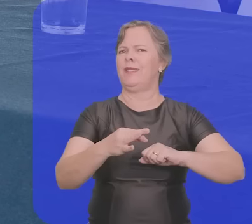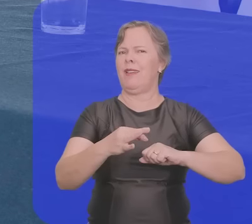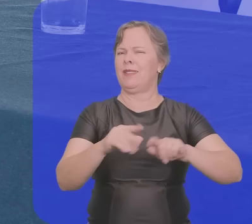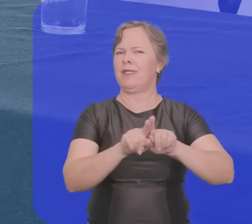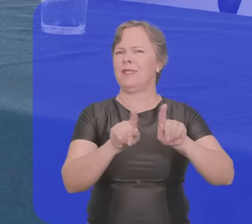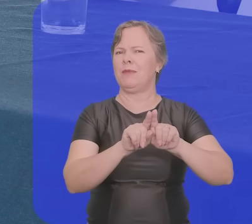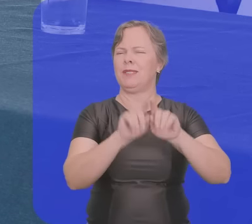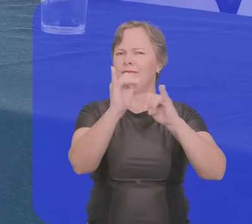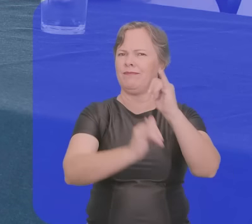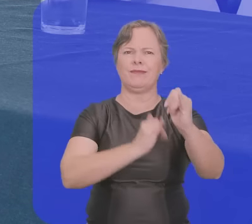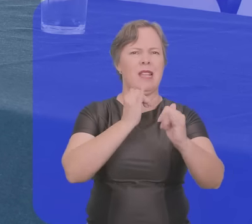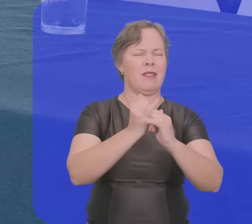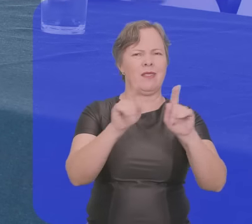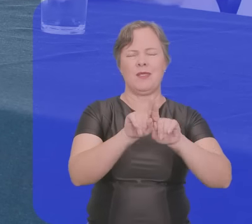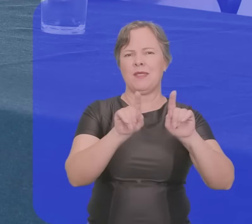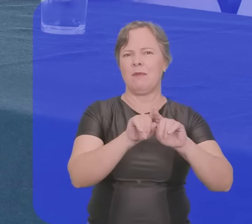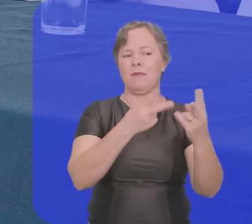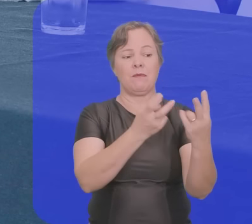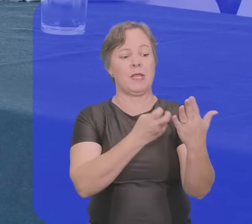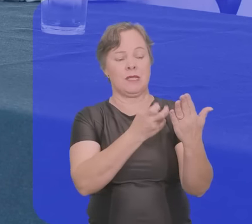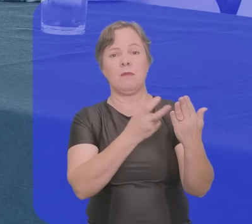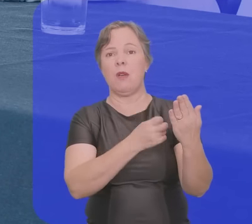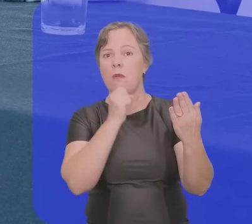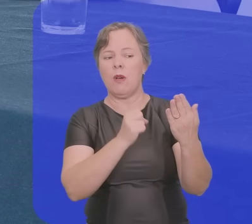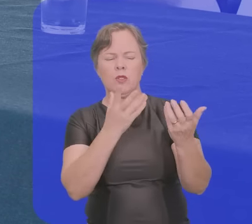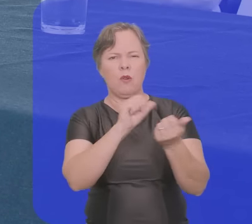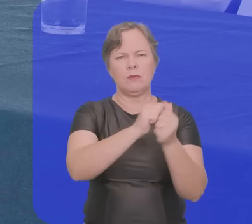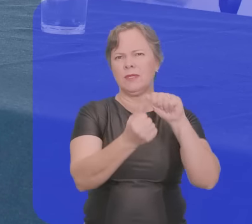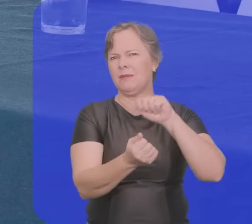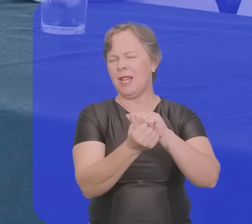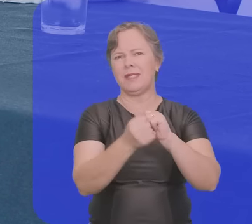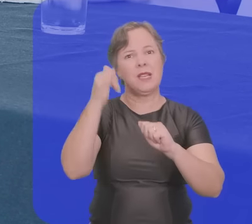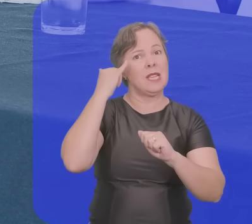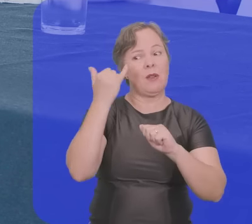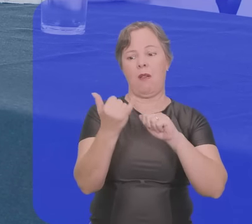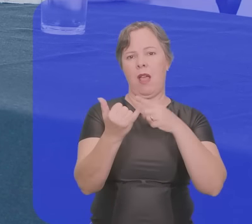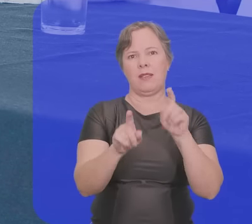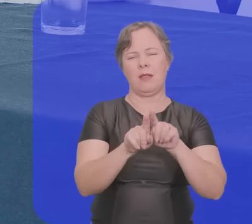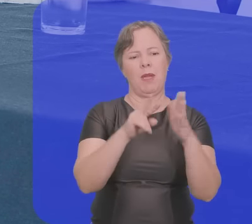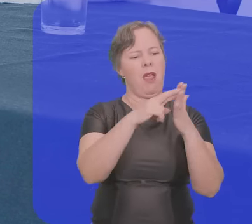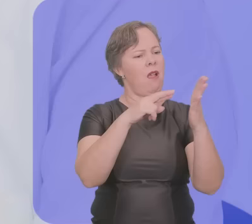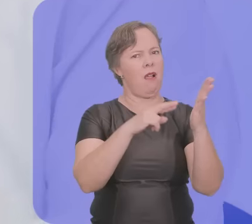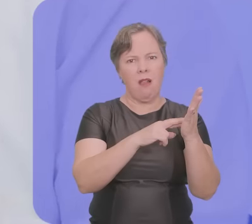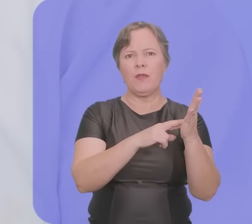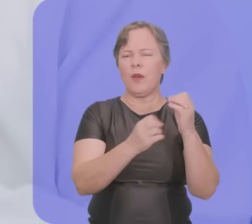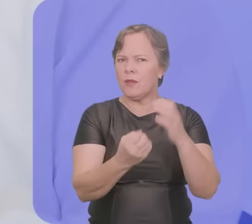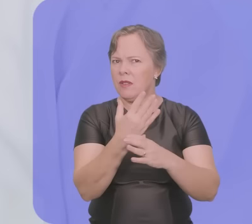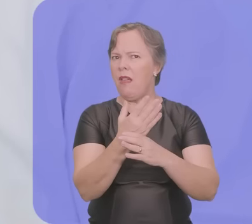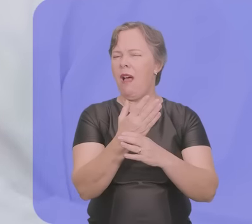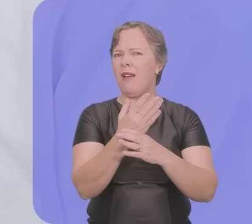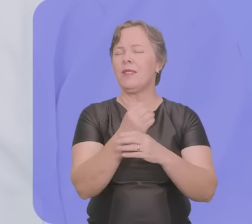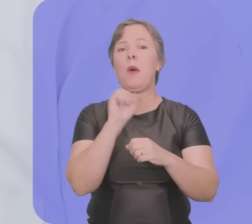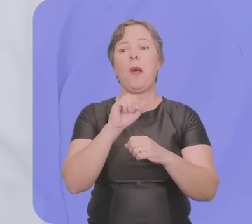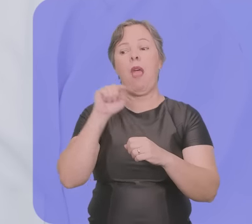web, criar visões que podem ser ajustadas no celular, então você consegue criar relatórios dessa forma. Então o Power BI é